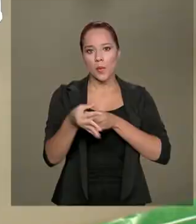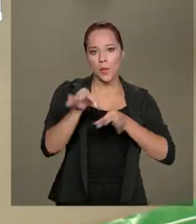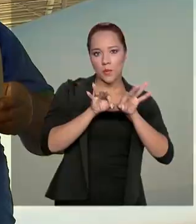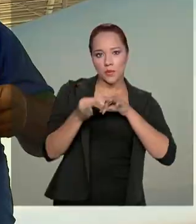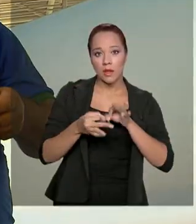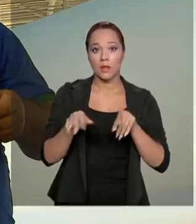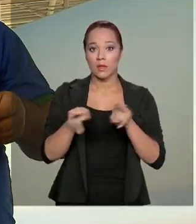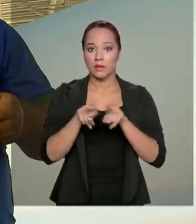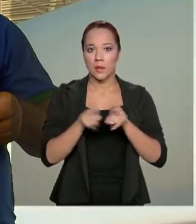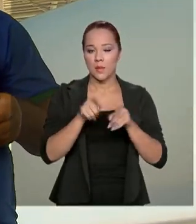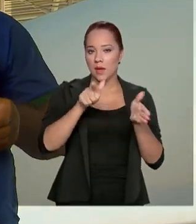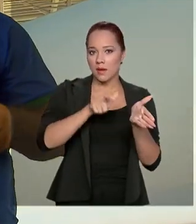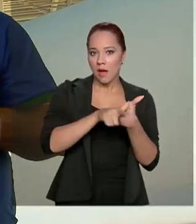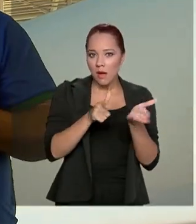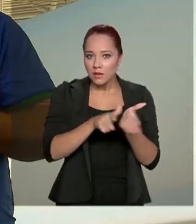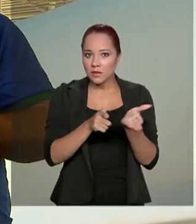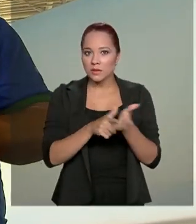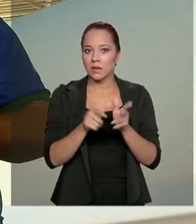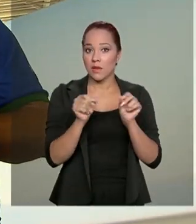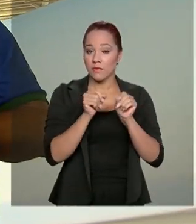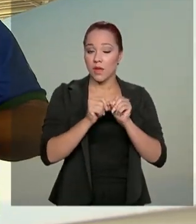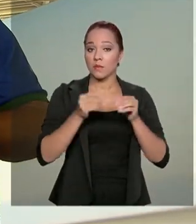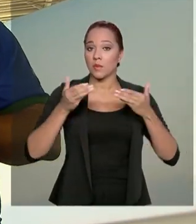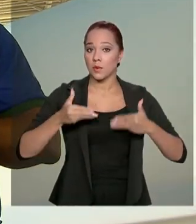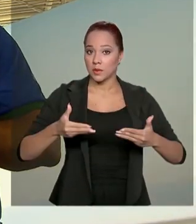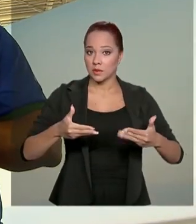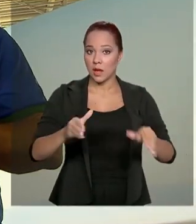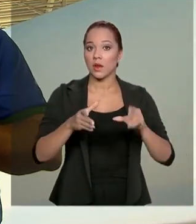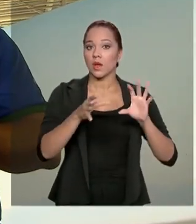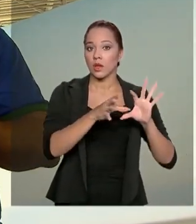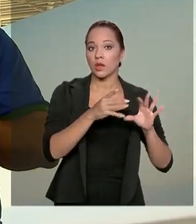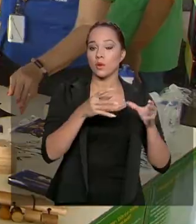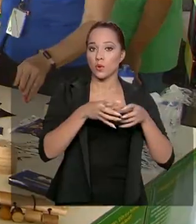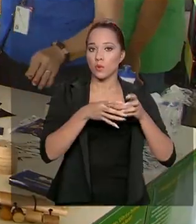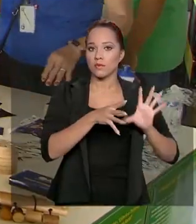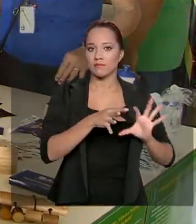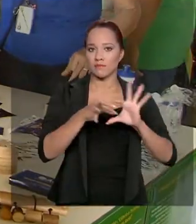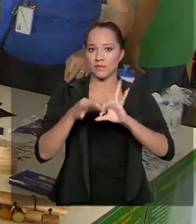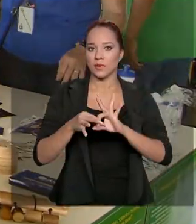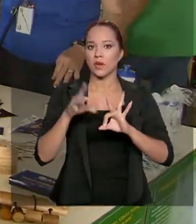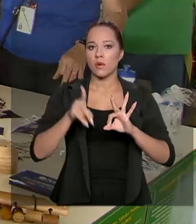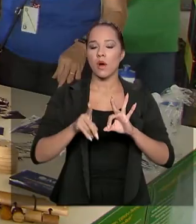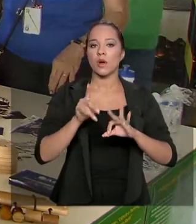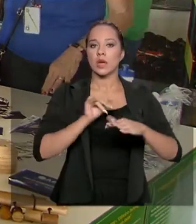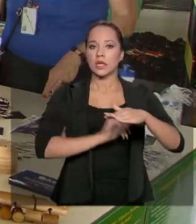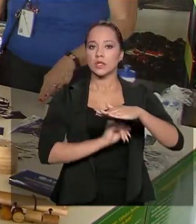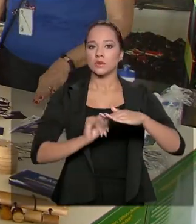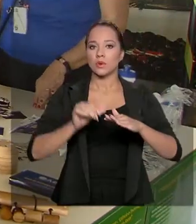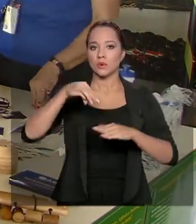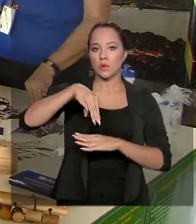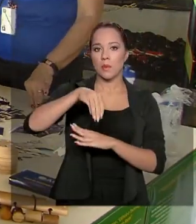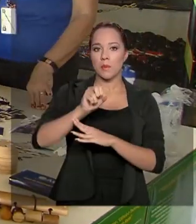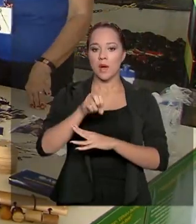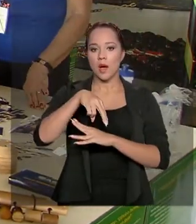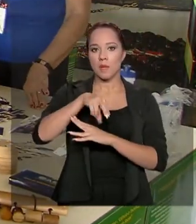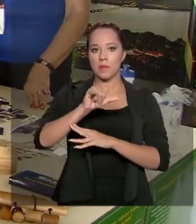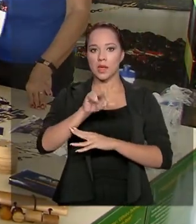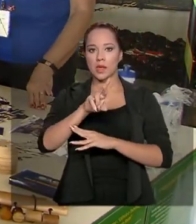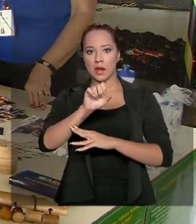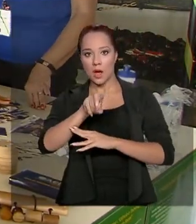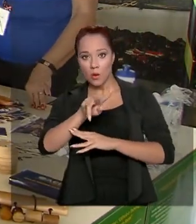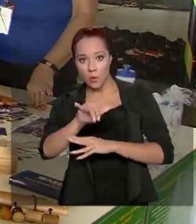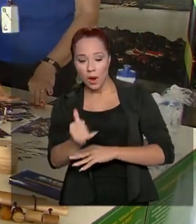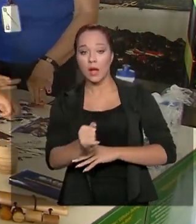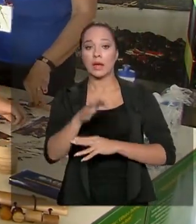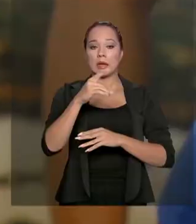e cartilhas produzidas pelo Ministério e entidades vinculadas, como o Instituto Mamirauá e a Agência